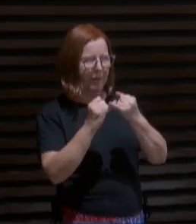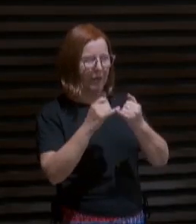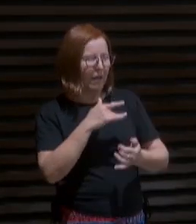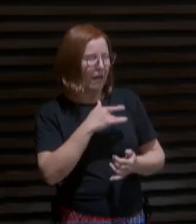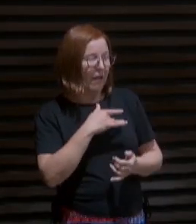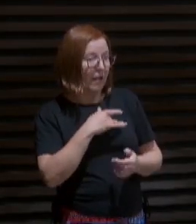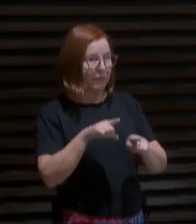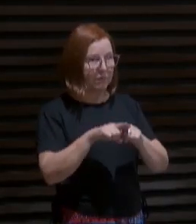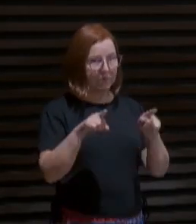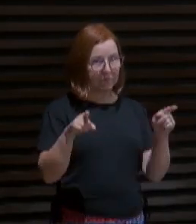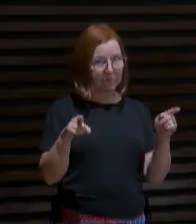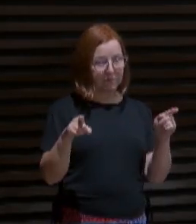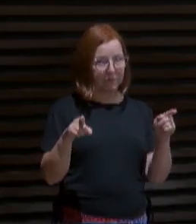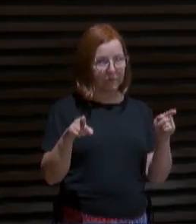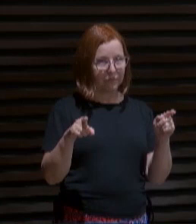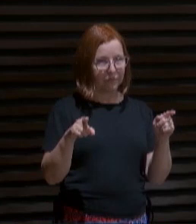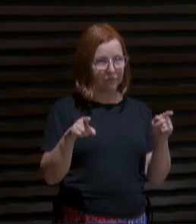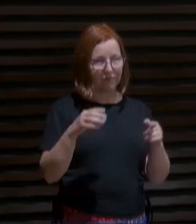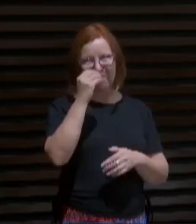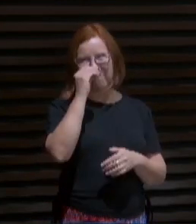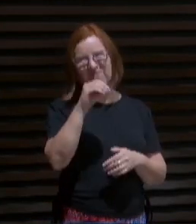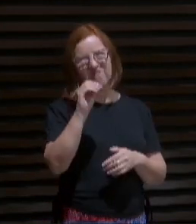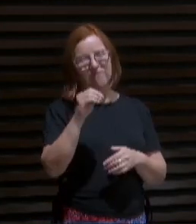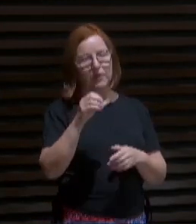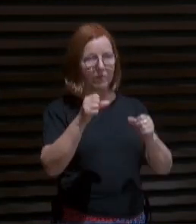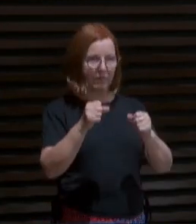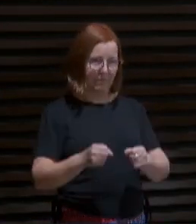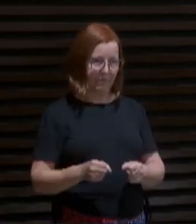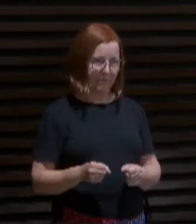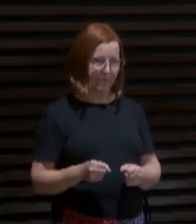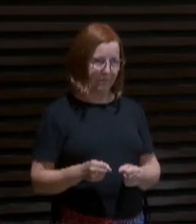entretanto, negando-lhe o poder.